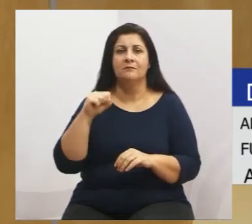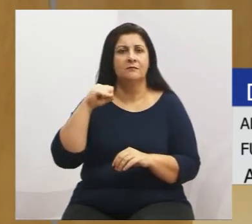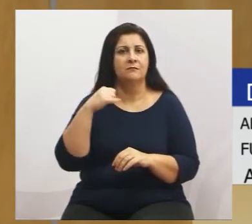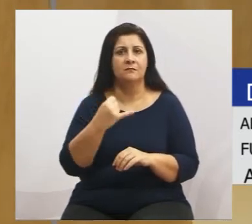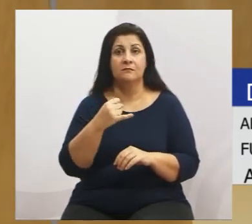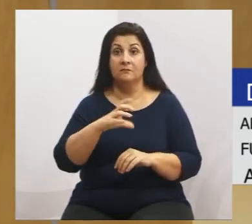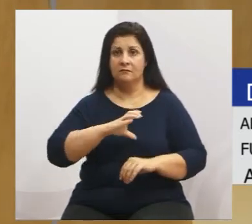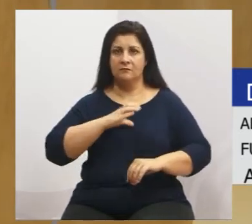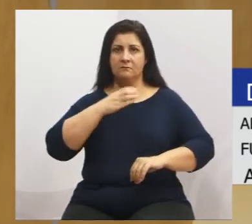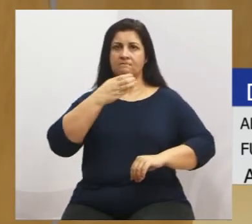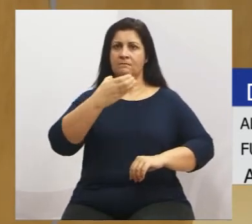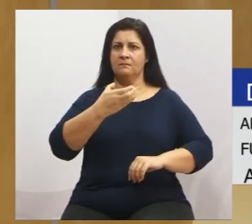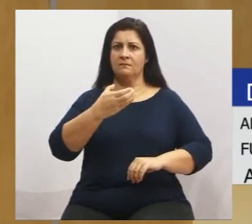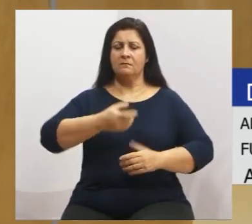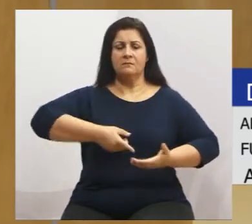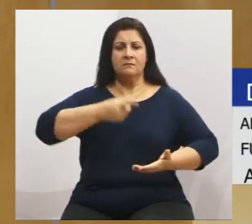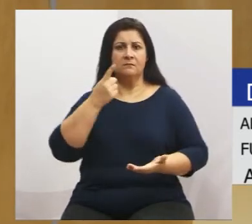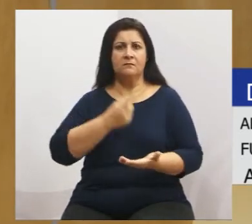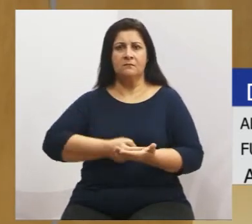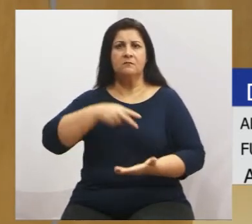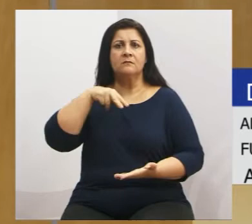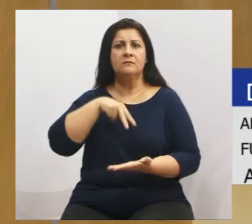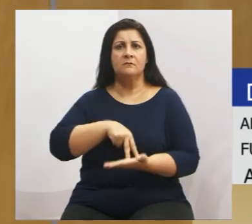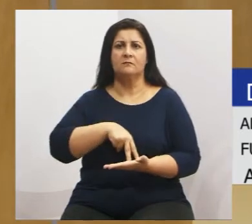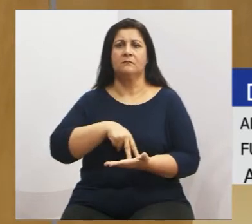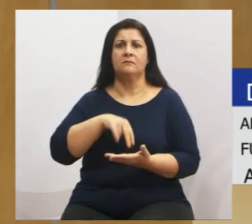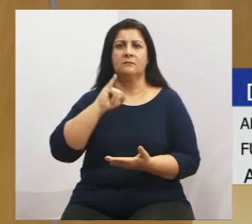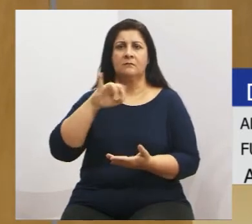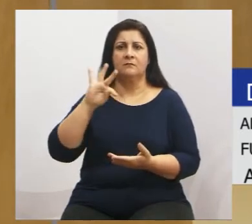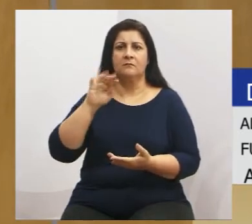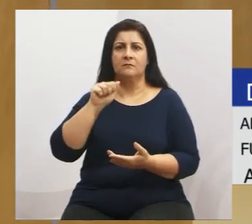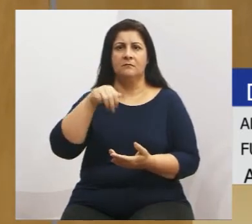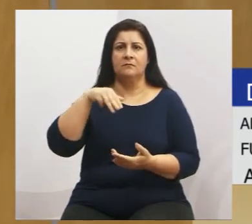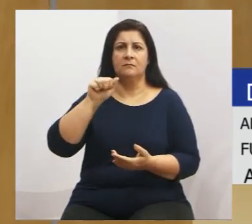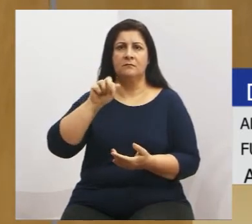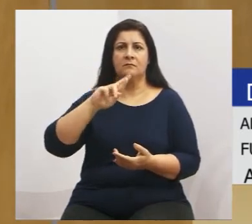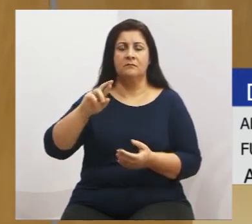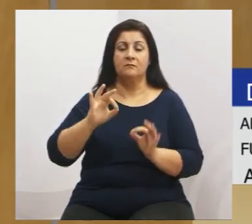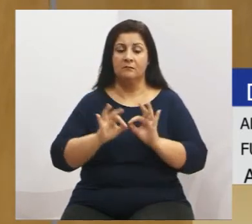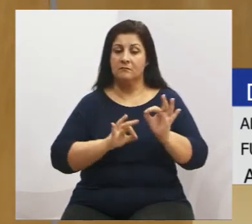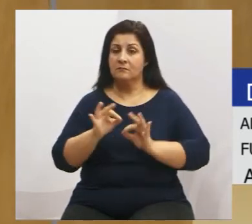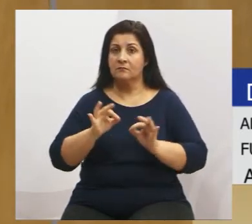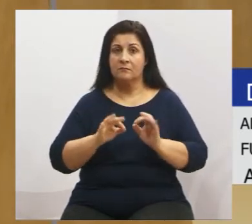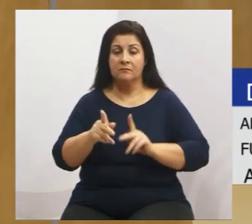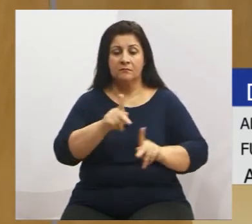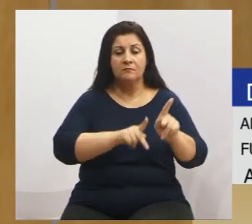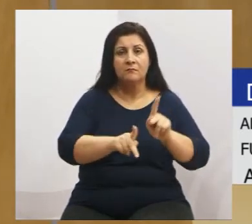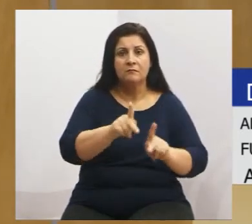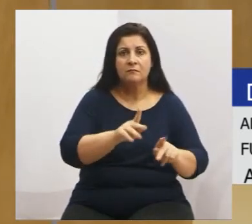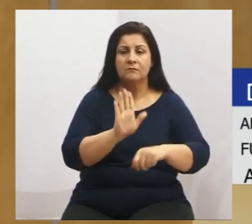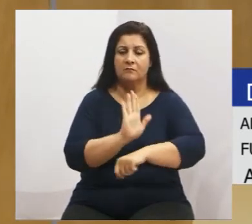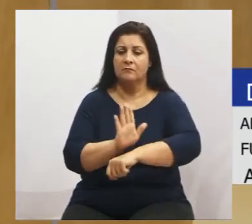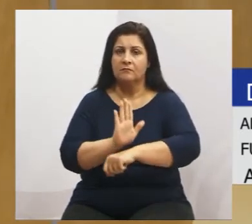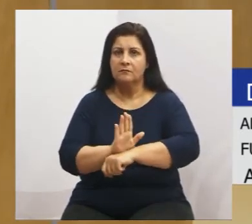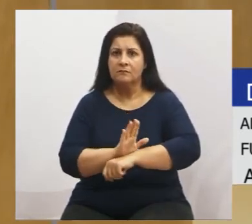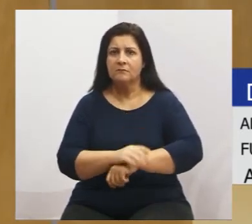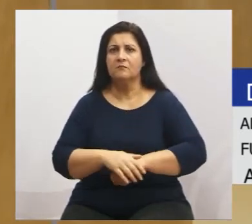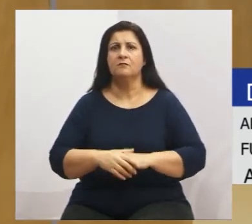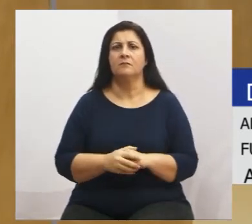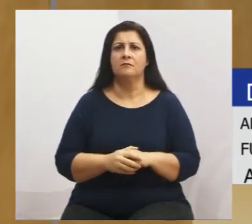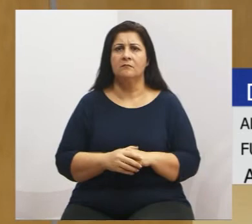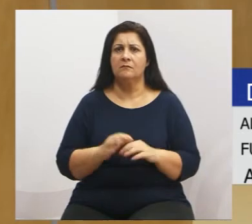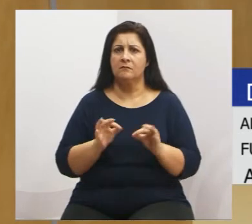a coragem, se não fosse o compromisso do vereador Itamar Alves de organizar essa população, criar cooperativas,